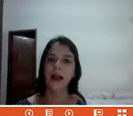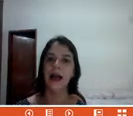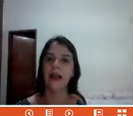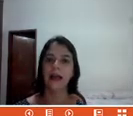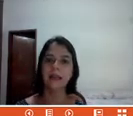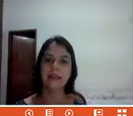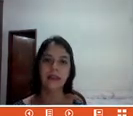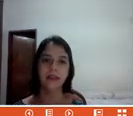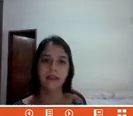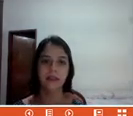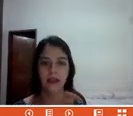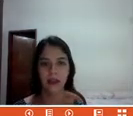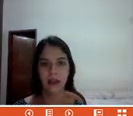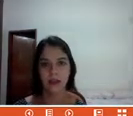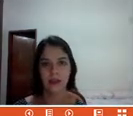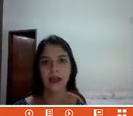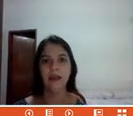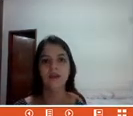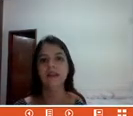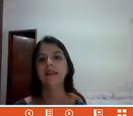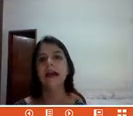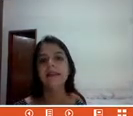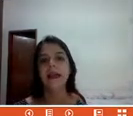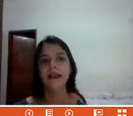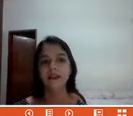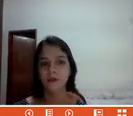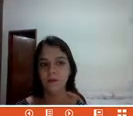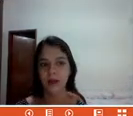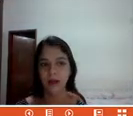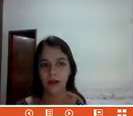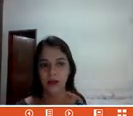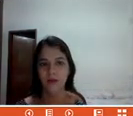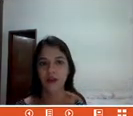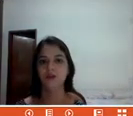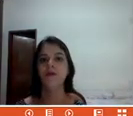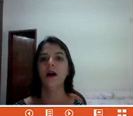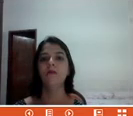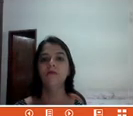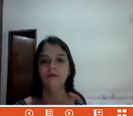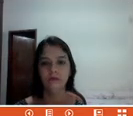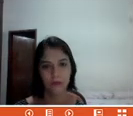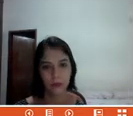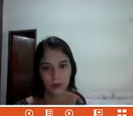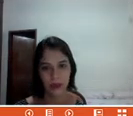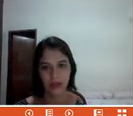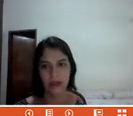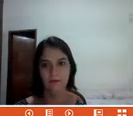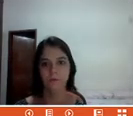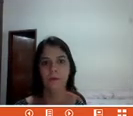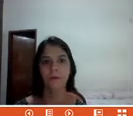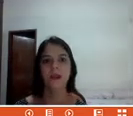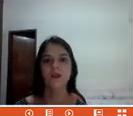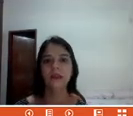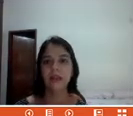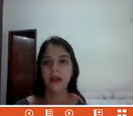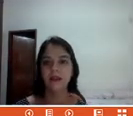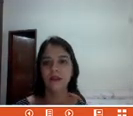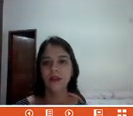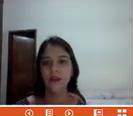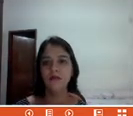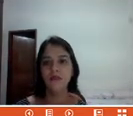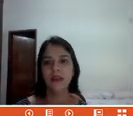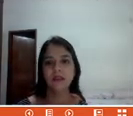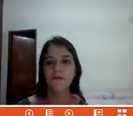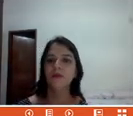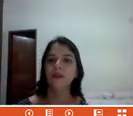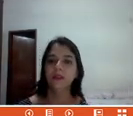porque lá a sigla da língua de sinais é LGP, Língua Gestual Portuguesa. Nos Estados